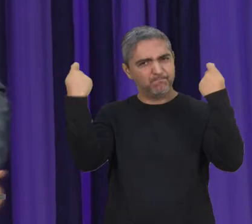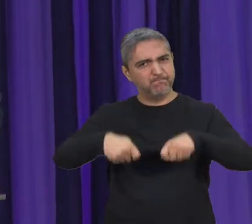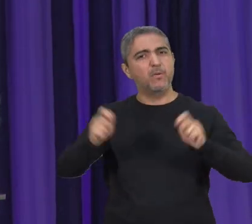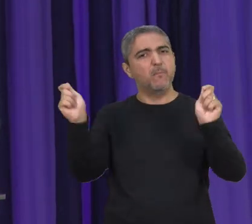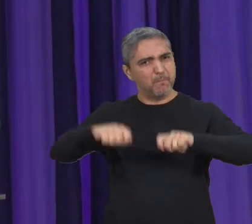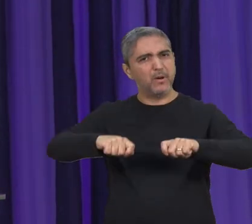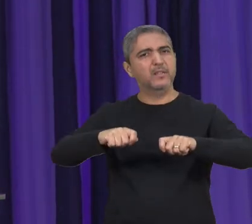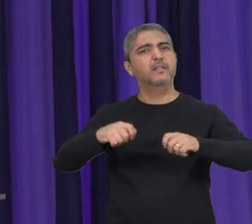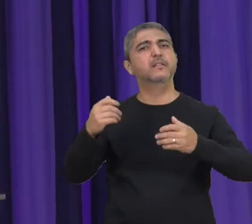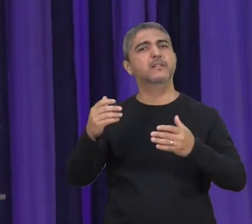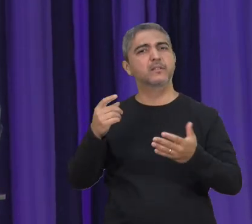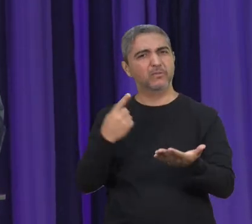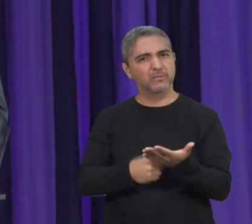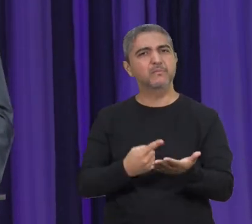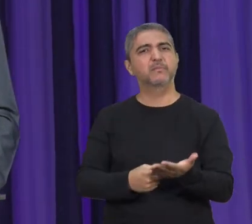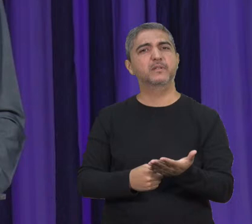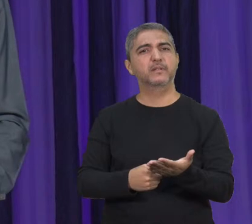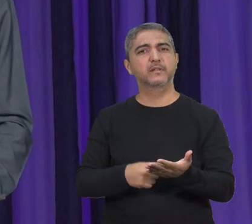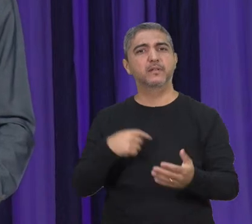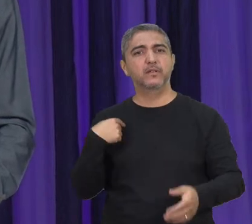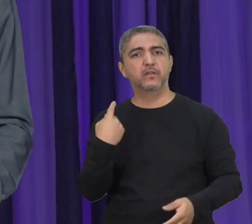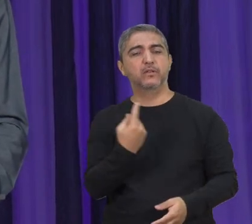recursos que ele nos dá.